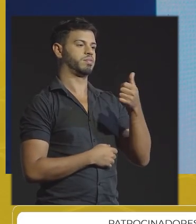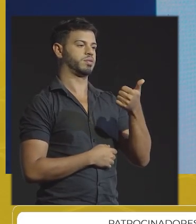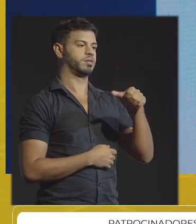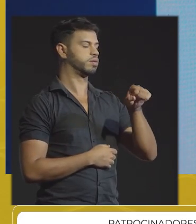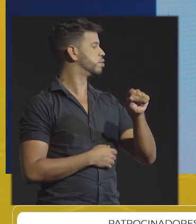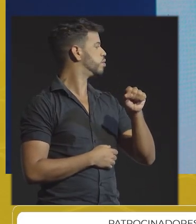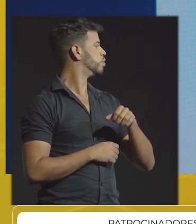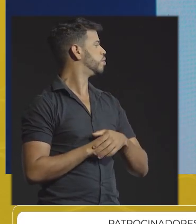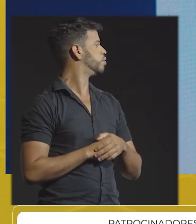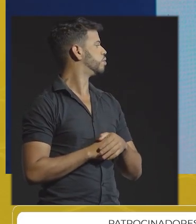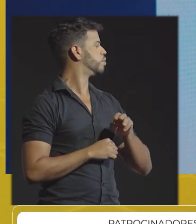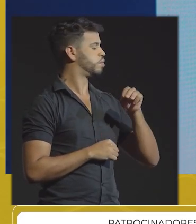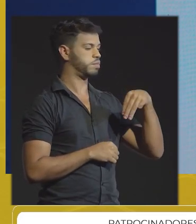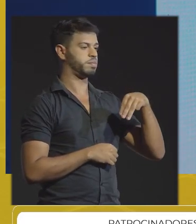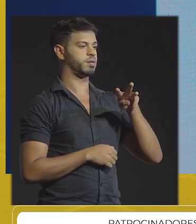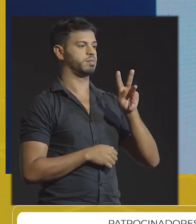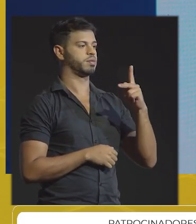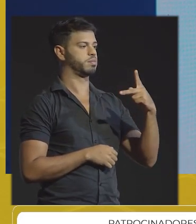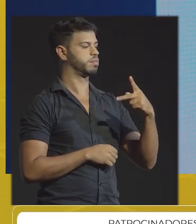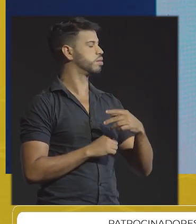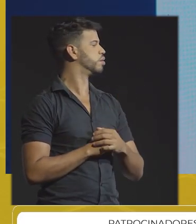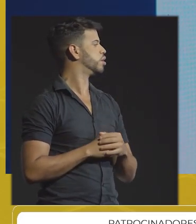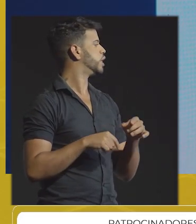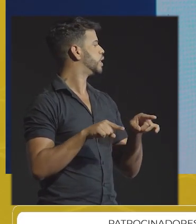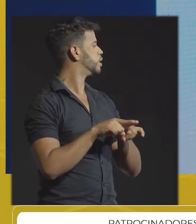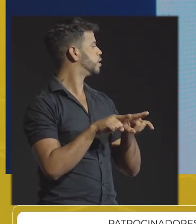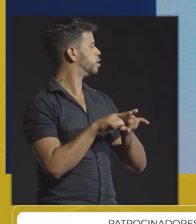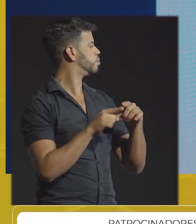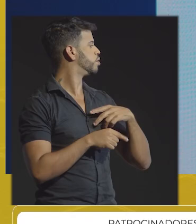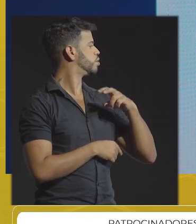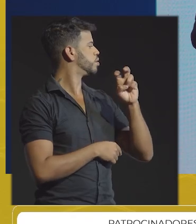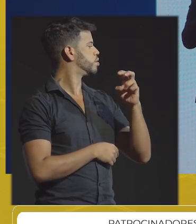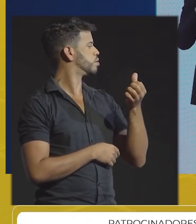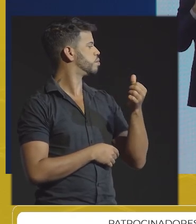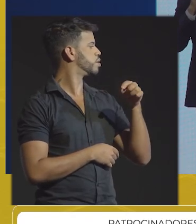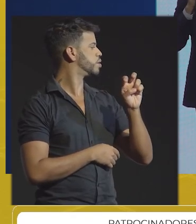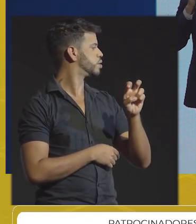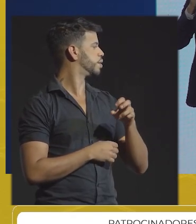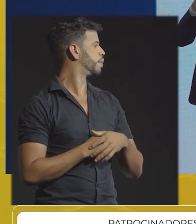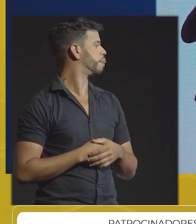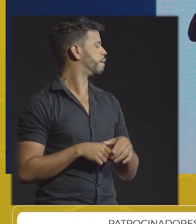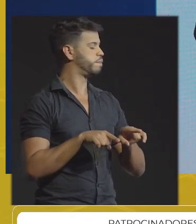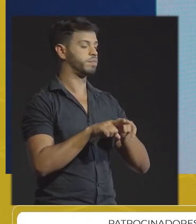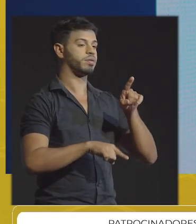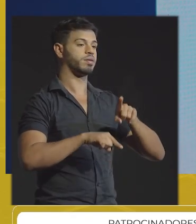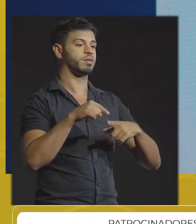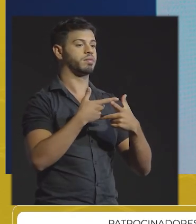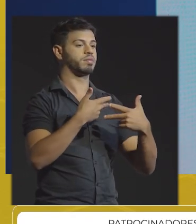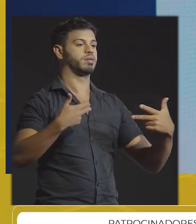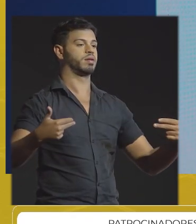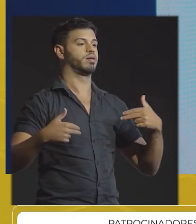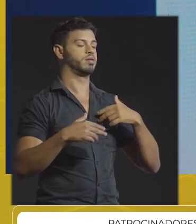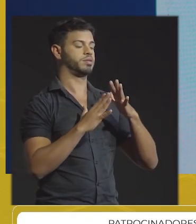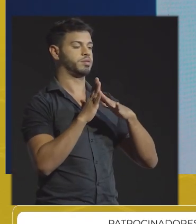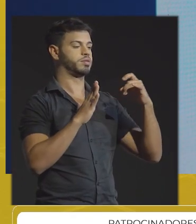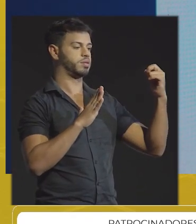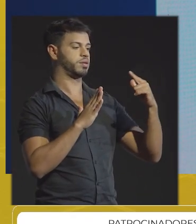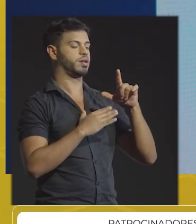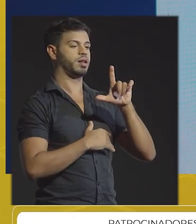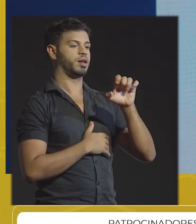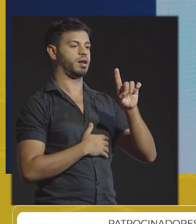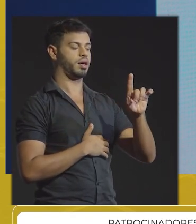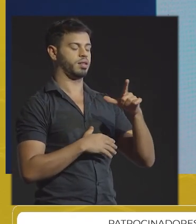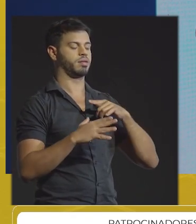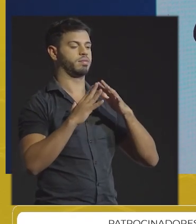MW pico tá com ginco 565 n Type equipamentos da solar Ed em